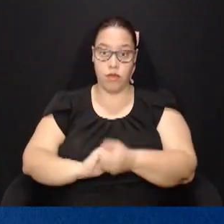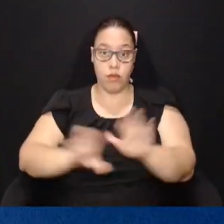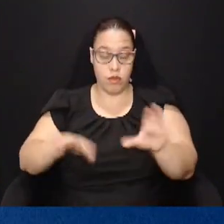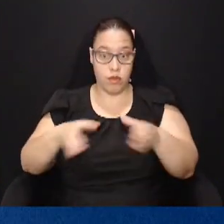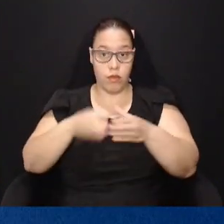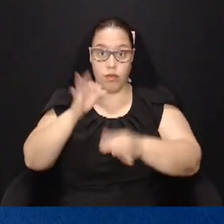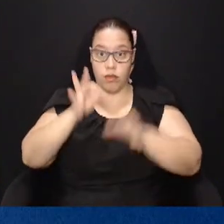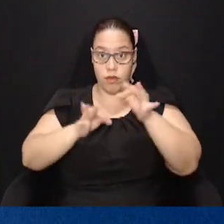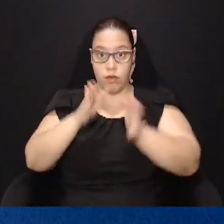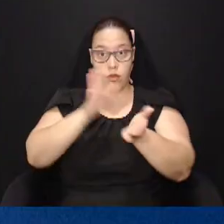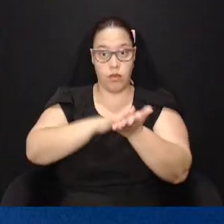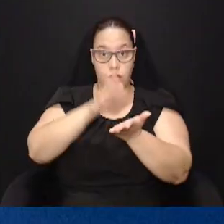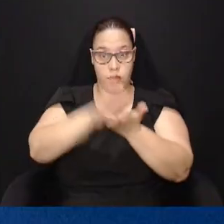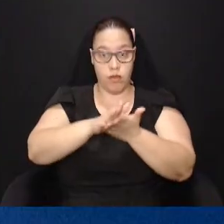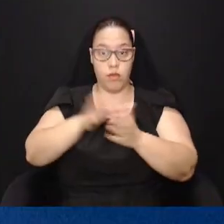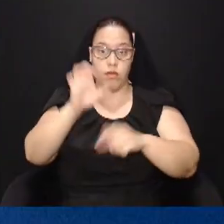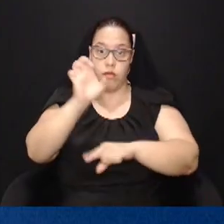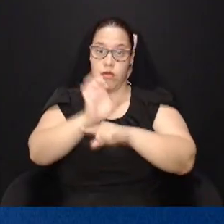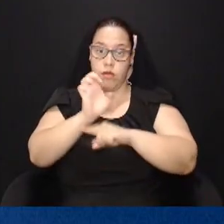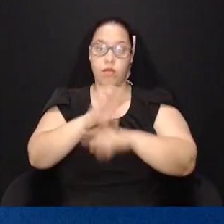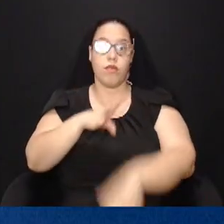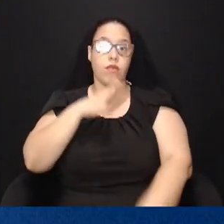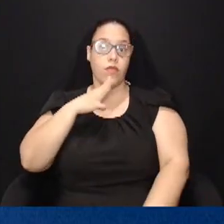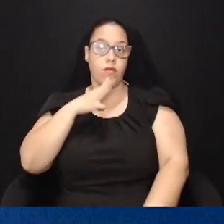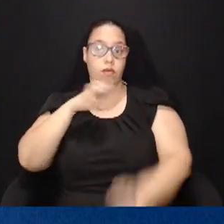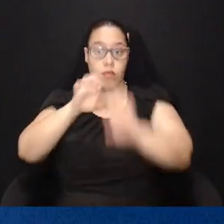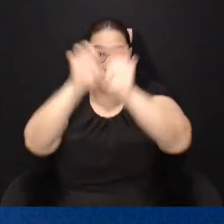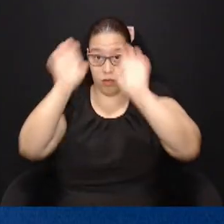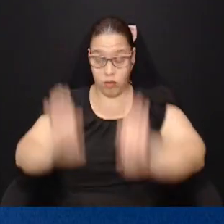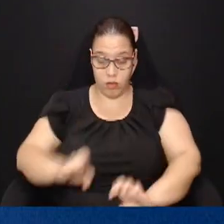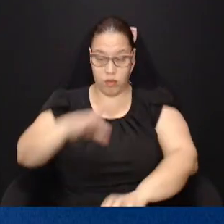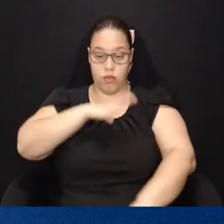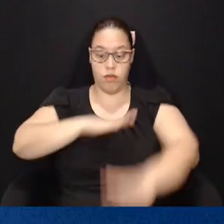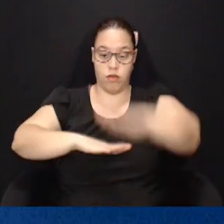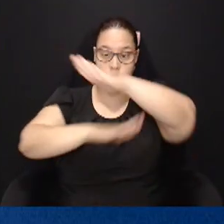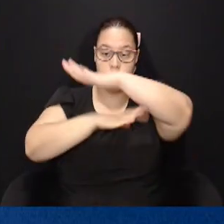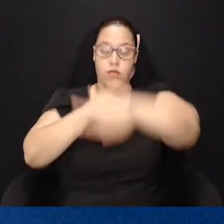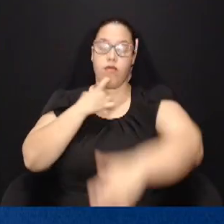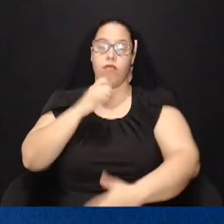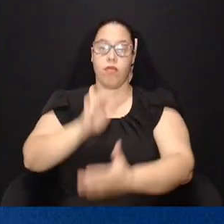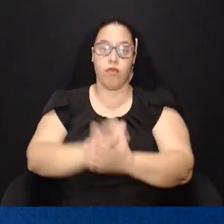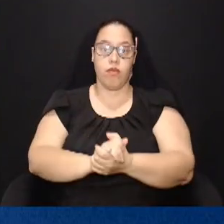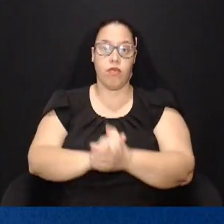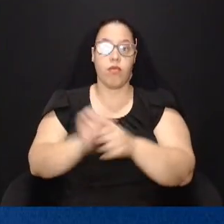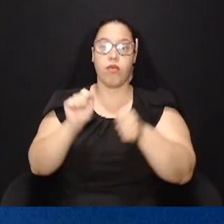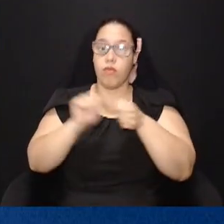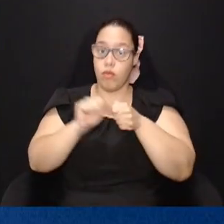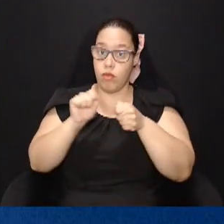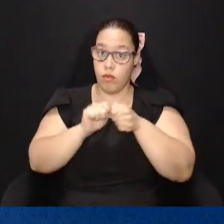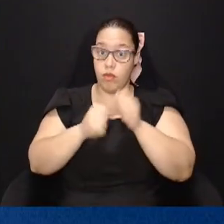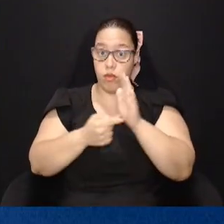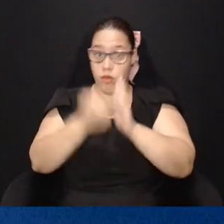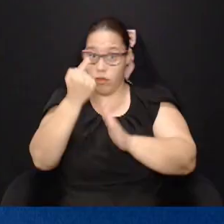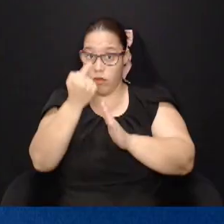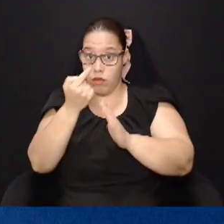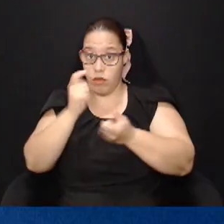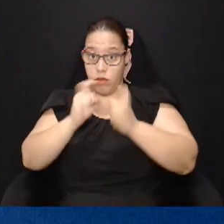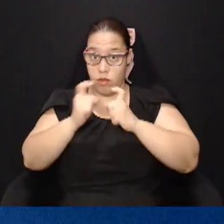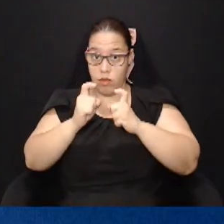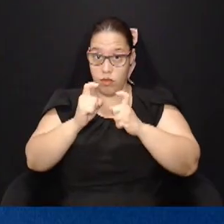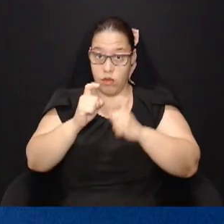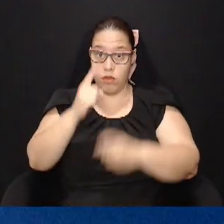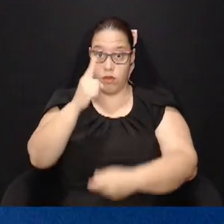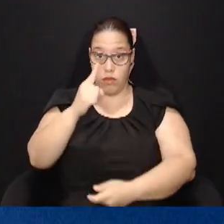do Estado conhece a estrutura da Câmara de Campinas para a realização da primeira sessão do TCE fora